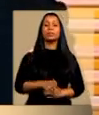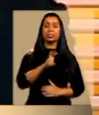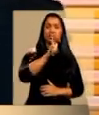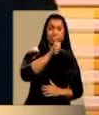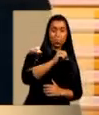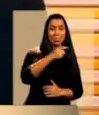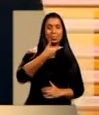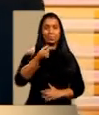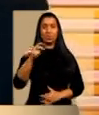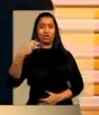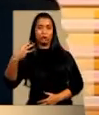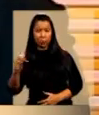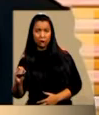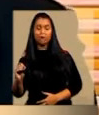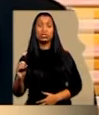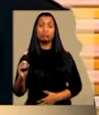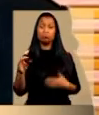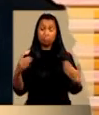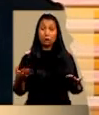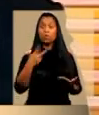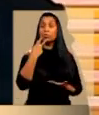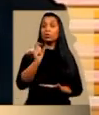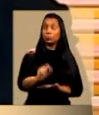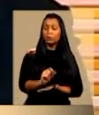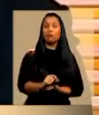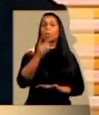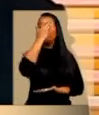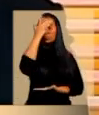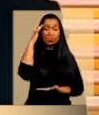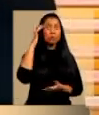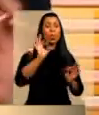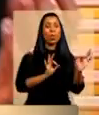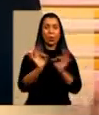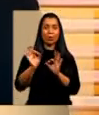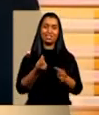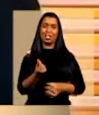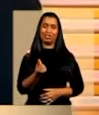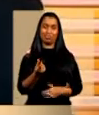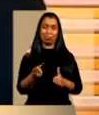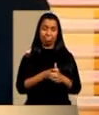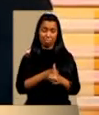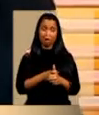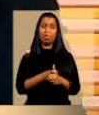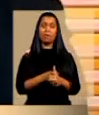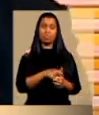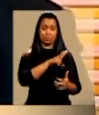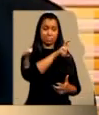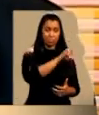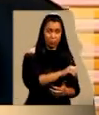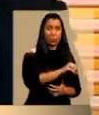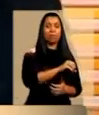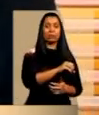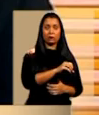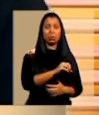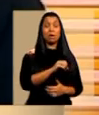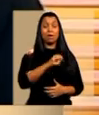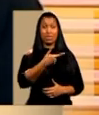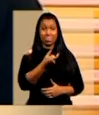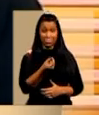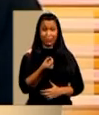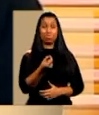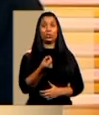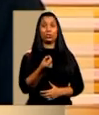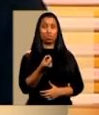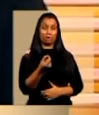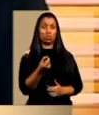passado, 50, 20, 30? Sim. Falei 50, 20, 30 dizendo para a pessoa reorganizar suas dívidas, que é 50 Perfeito. Essencial,